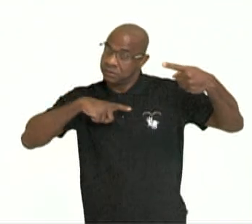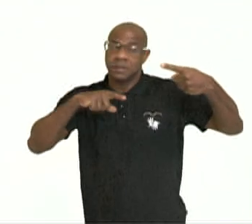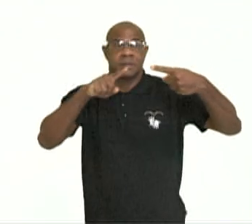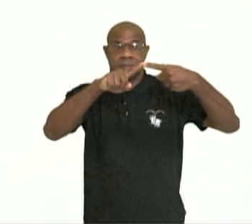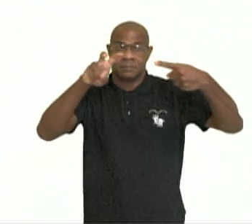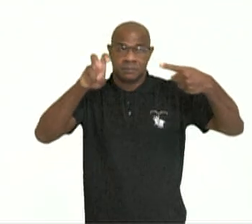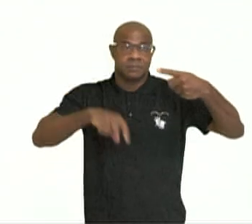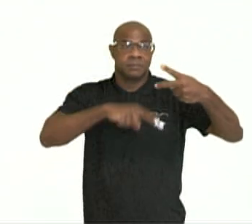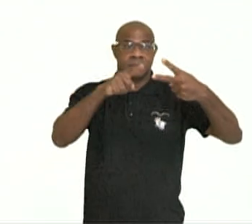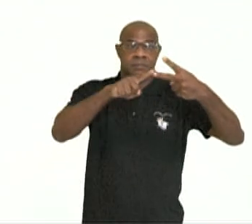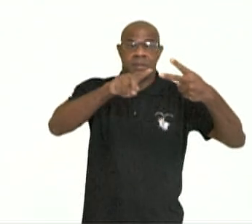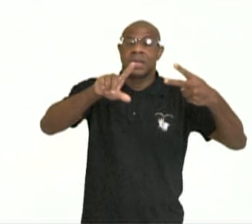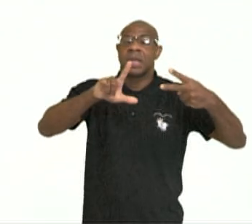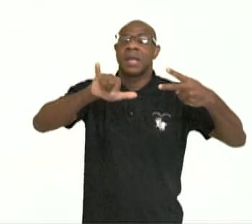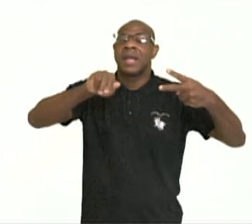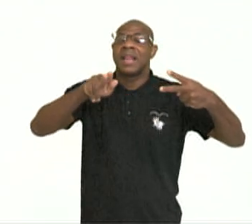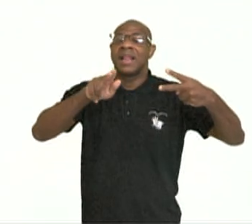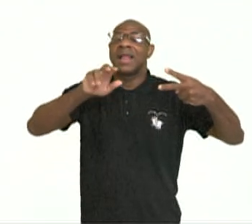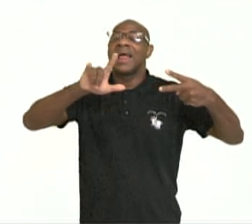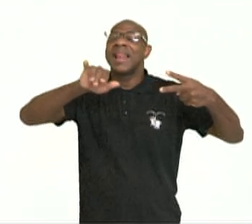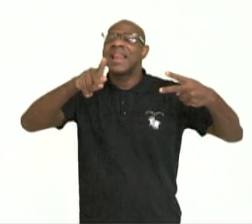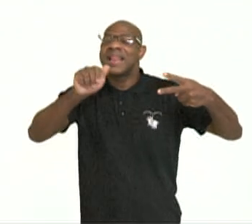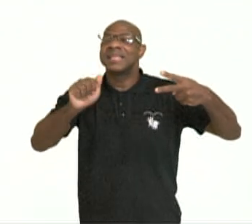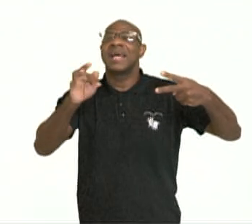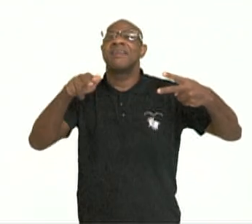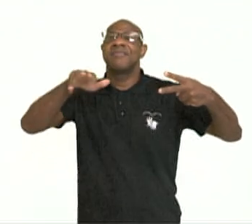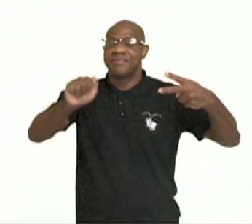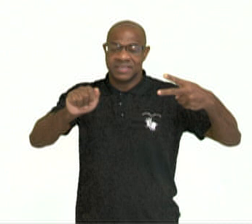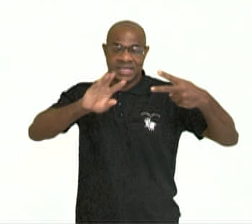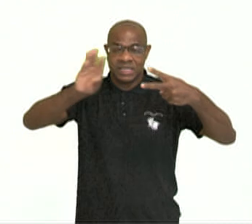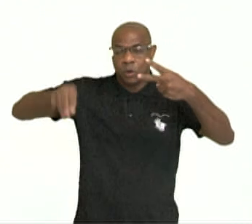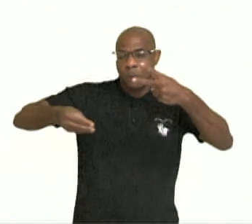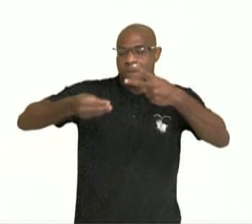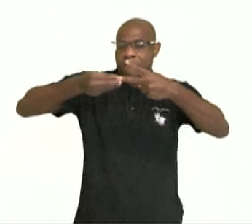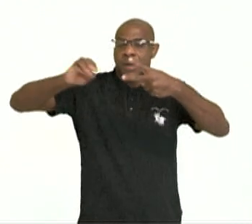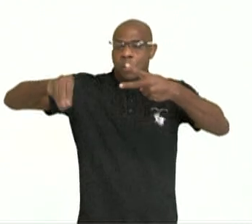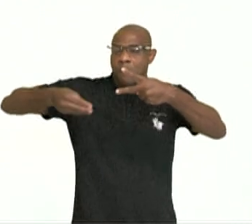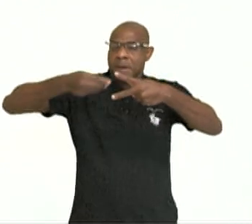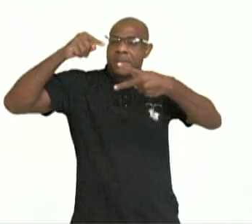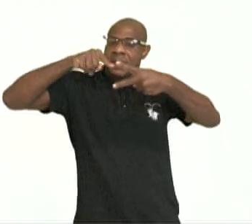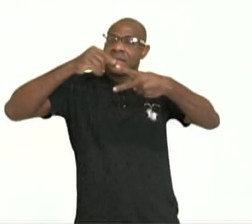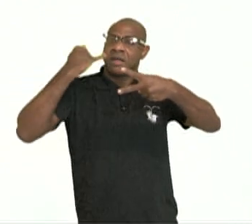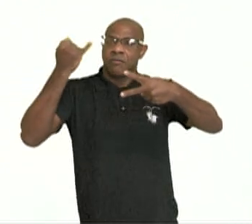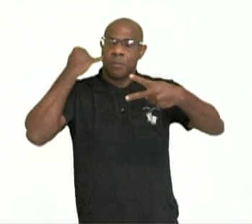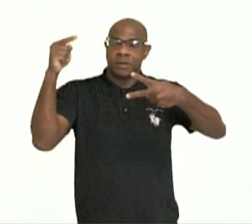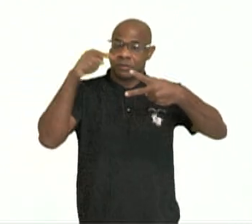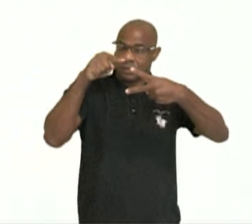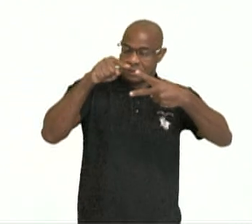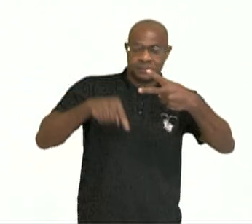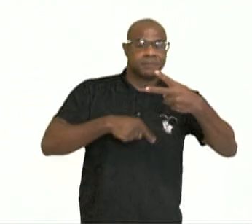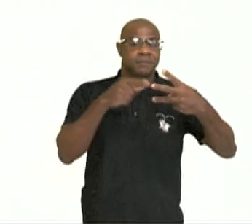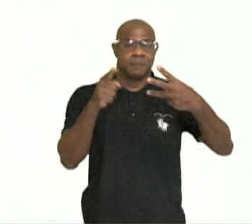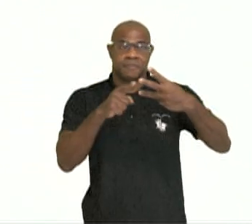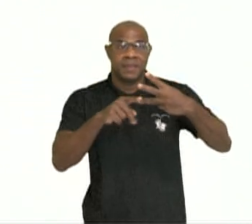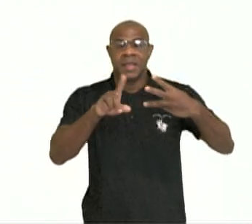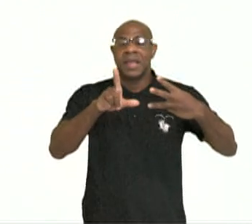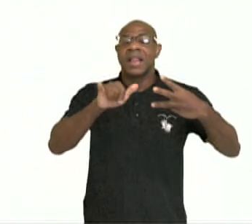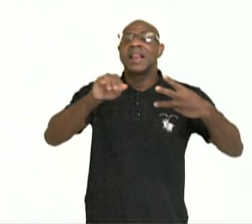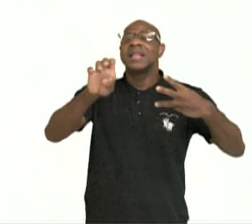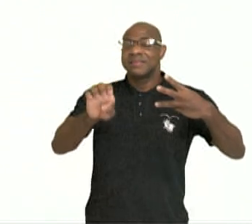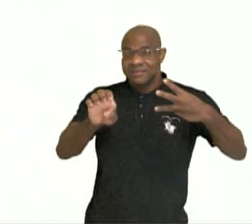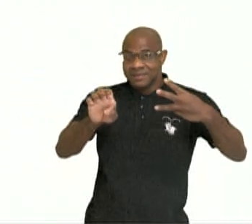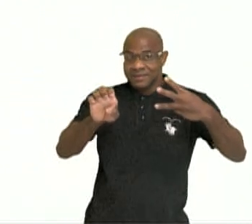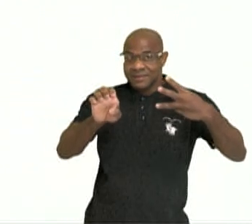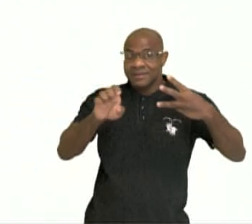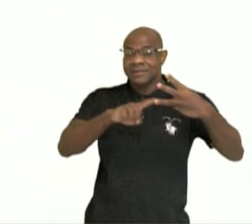atenção do leitor, a linha fina, que complementa informações ali ao título, o lead,